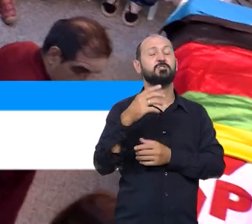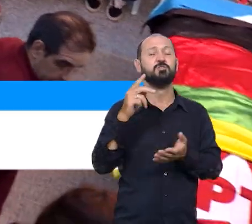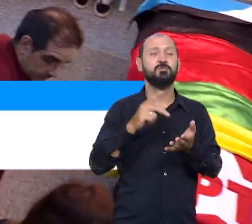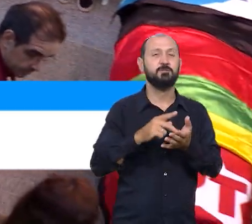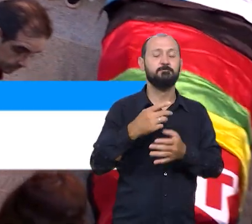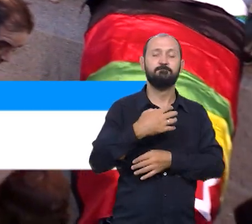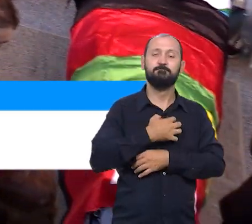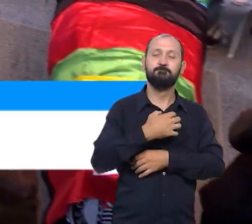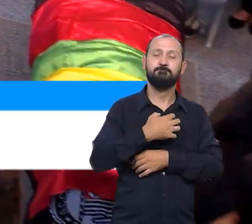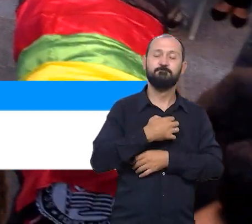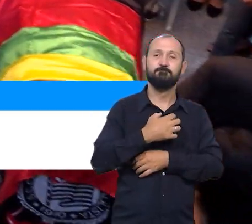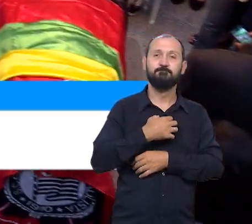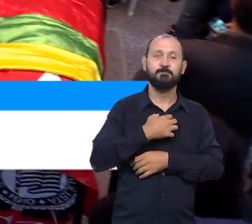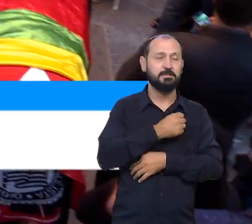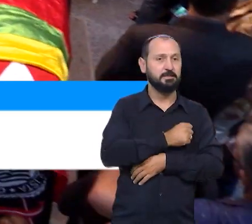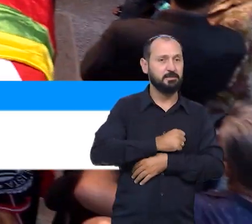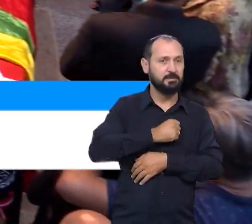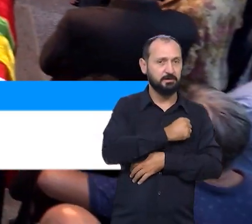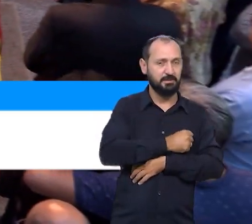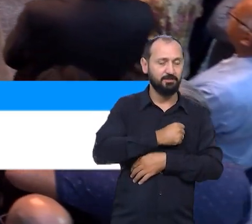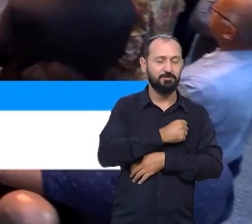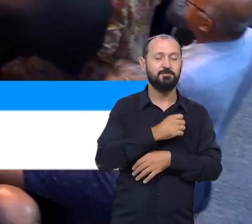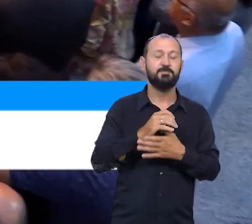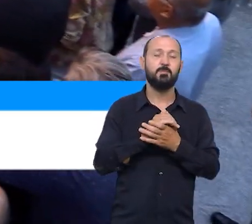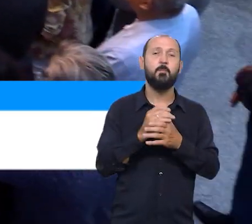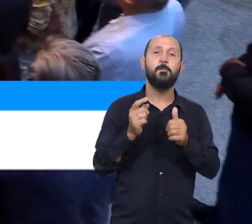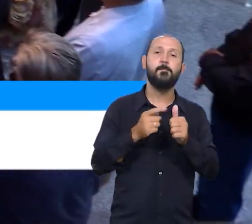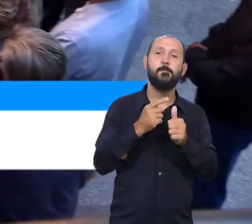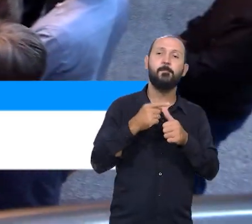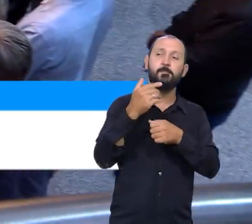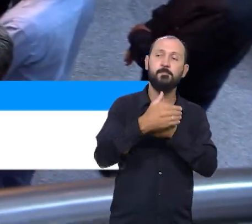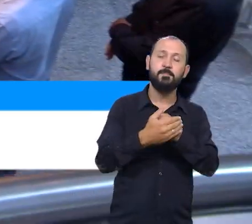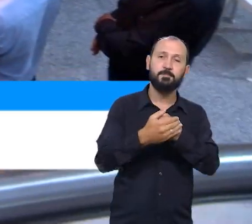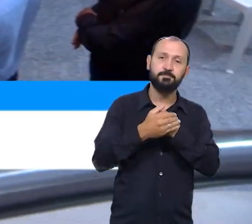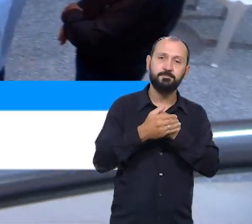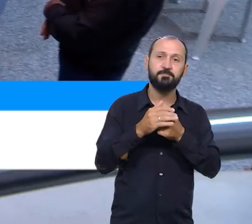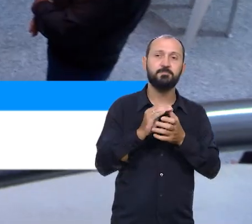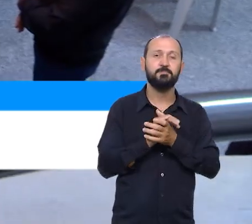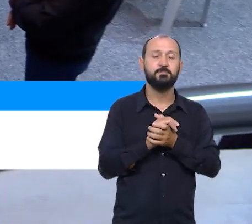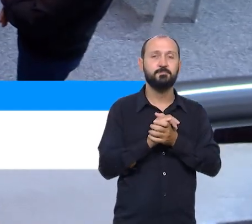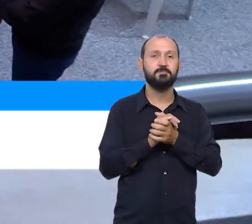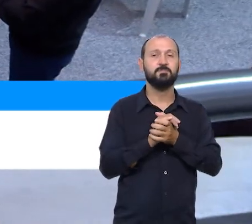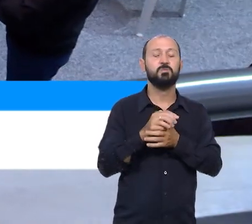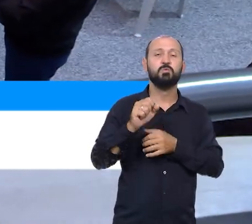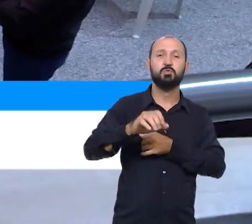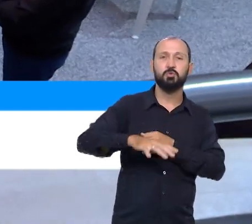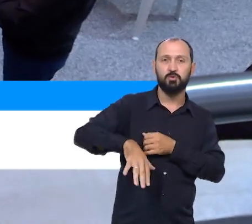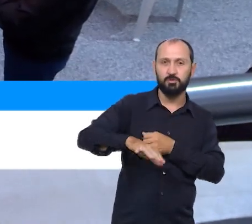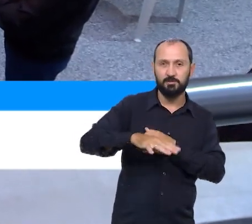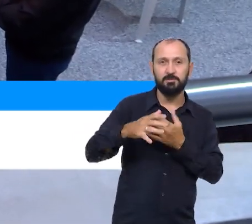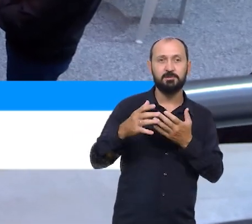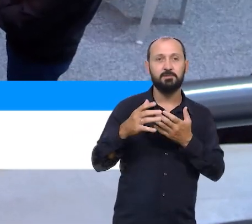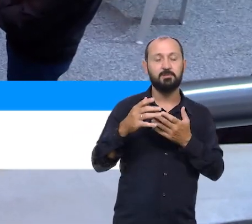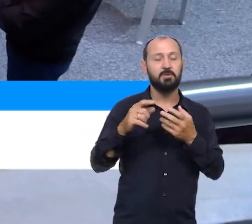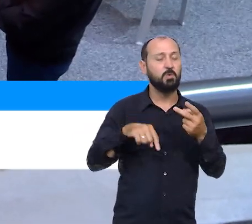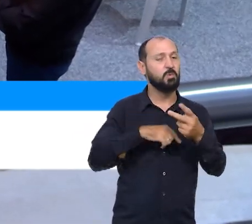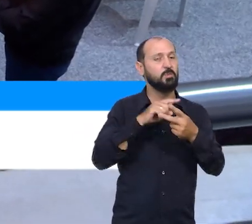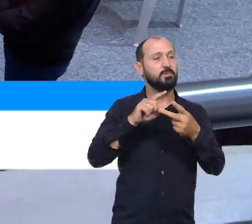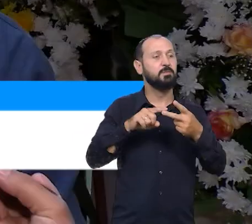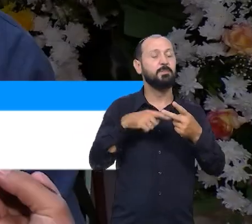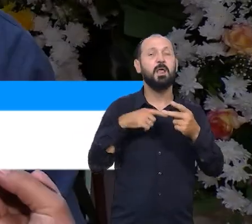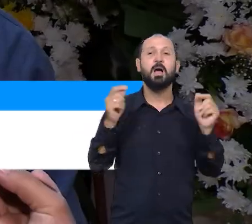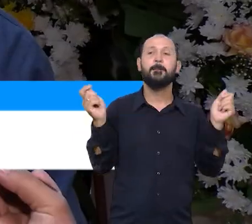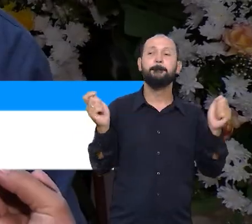Grosso do Sul. E ele vai deixar realmente muita saudade, primeiro pela sua defesa intransigente do